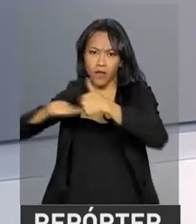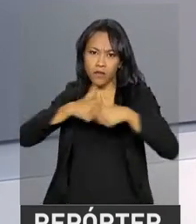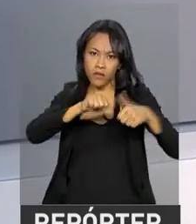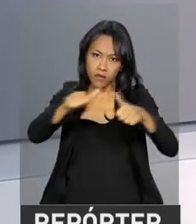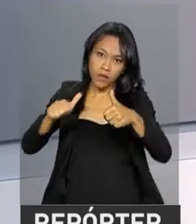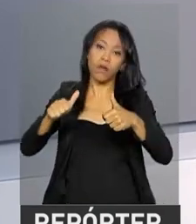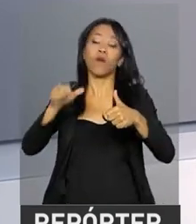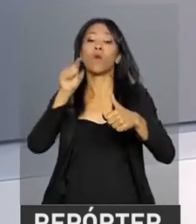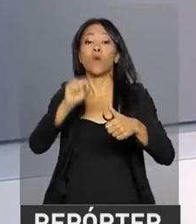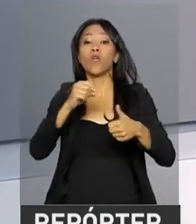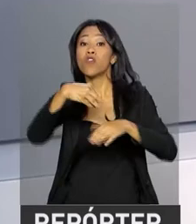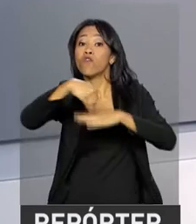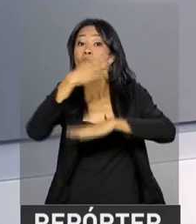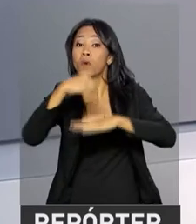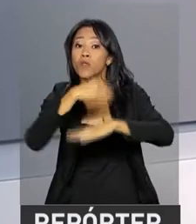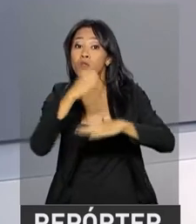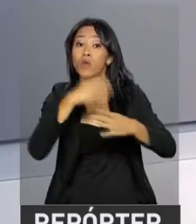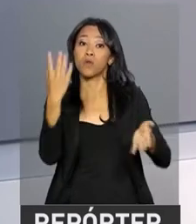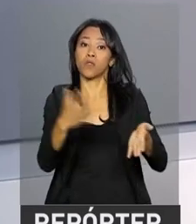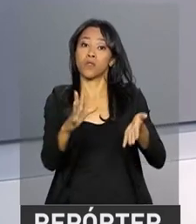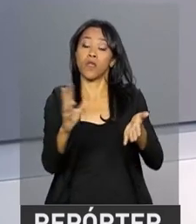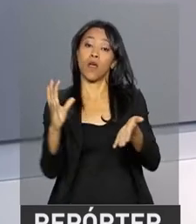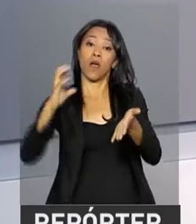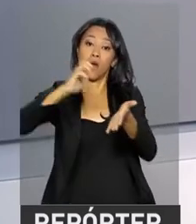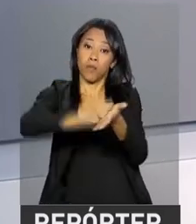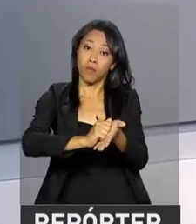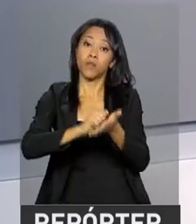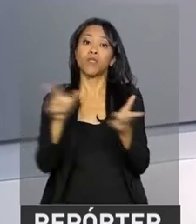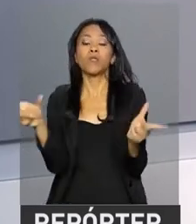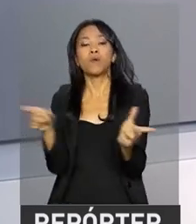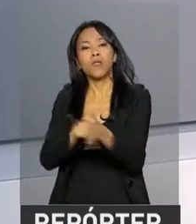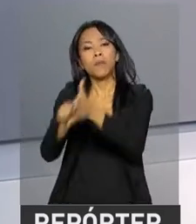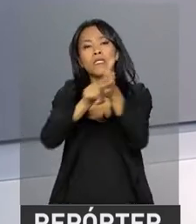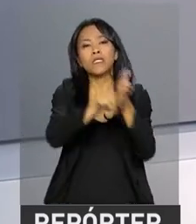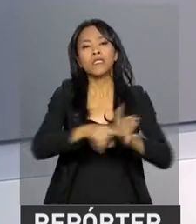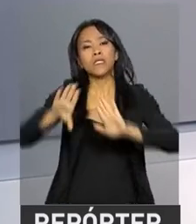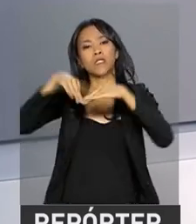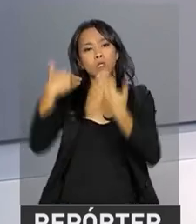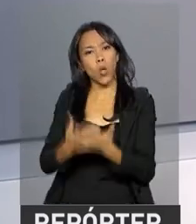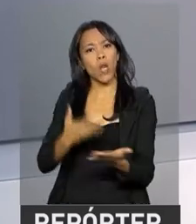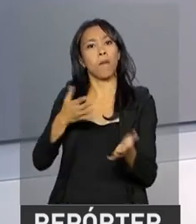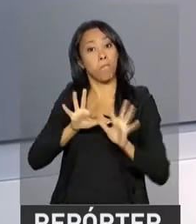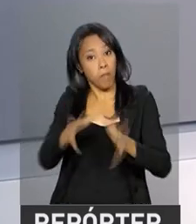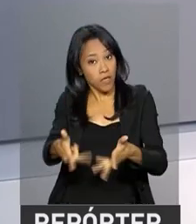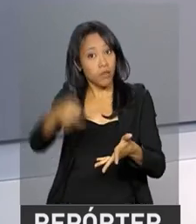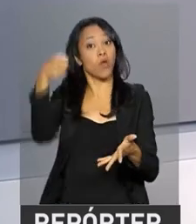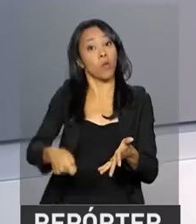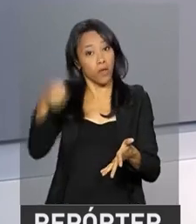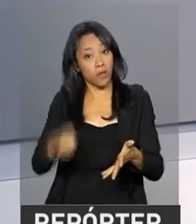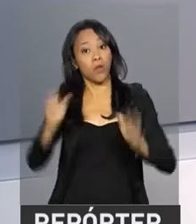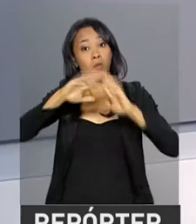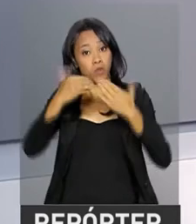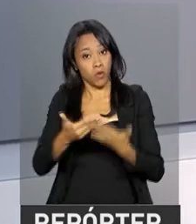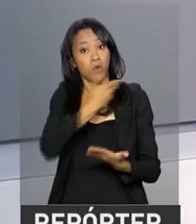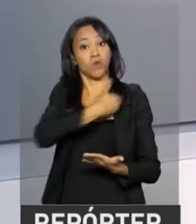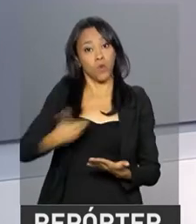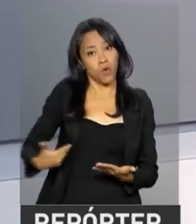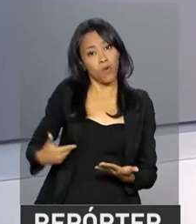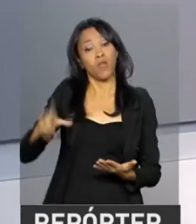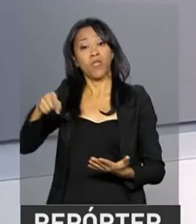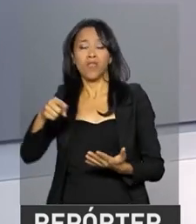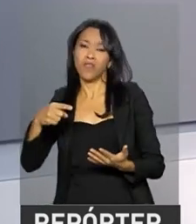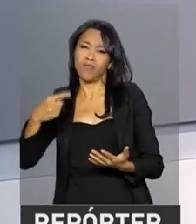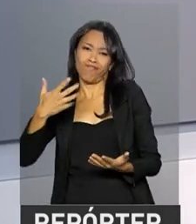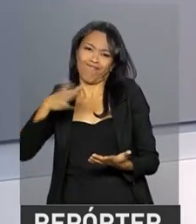básica informem os dados da matrícula do censo escolar. A participação é obrigatória para a rede pública e facultativa para a